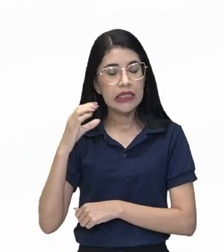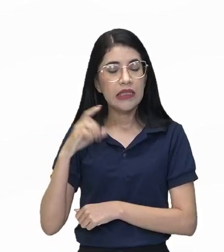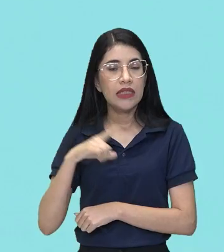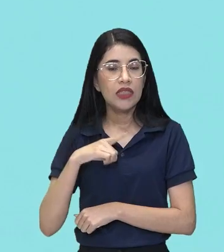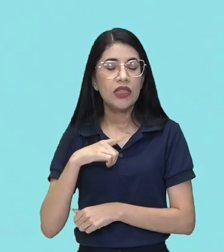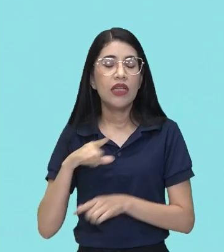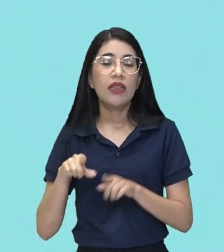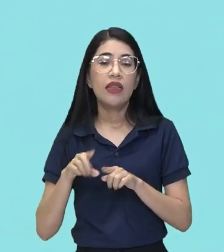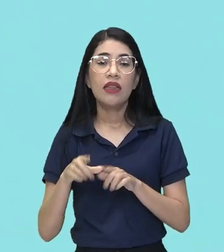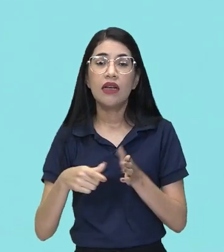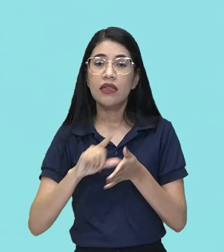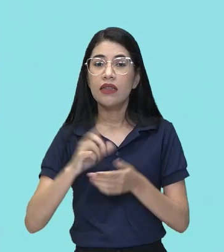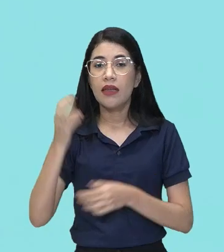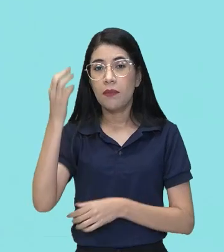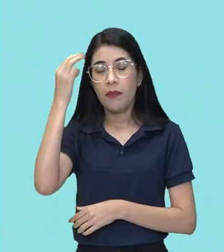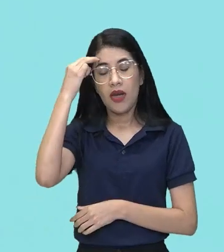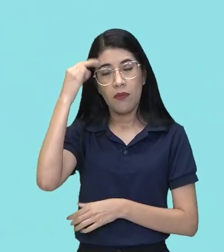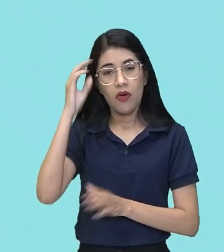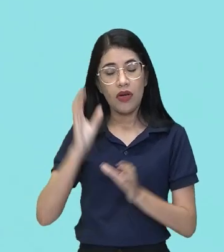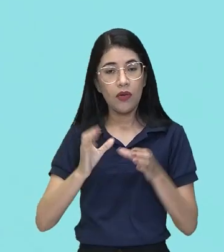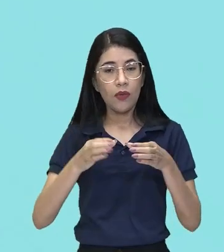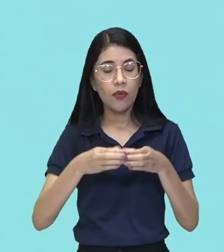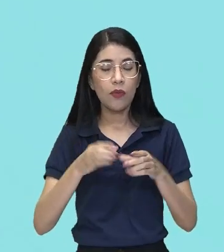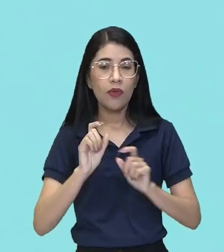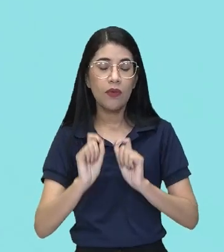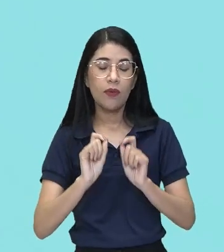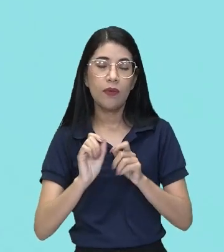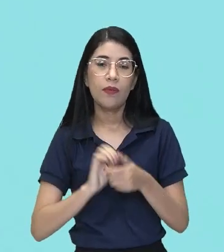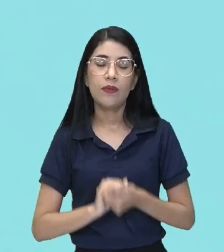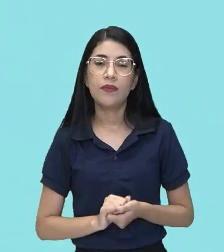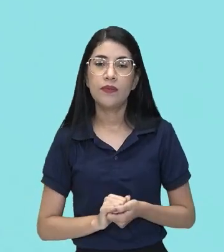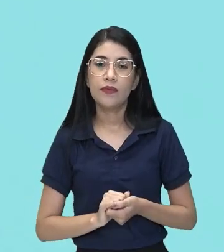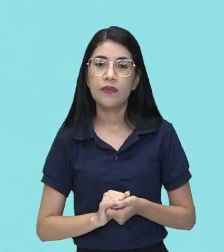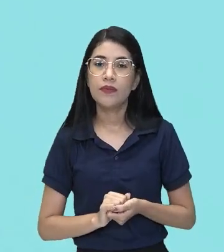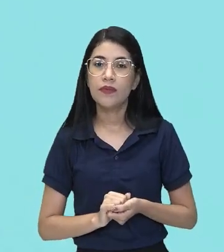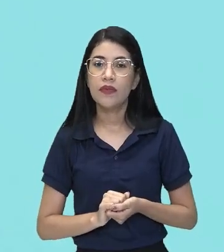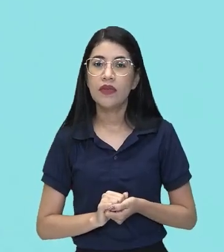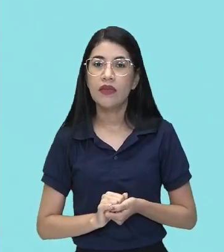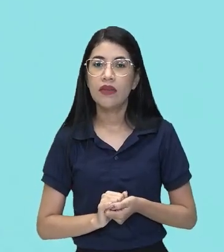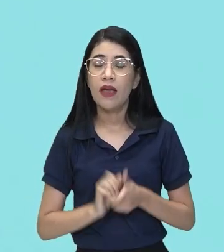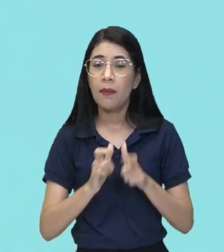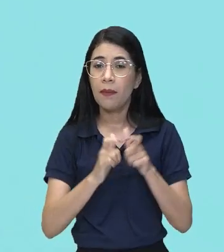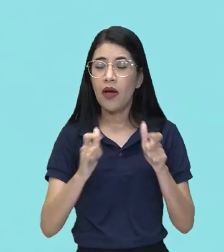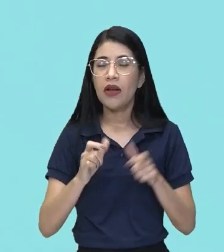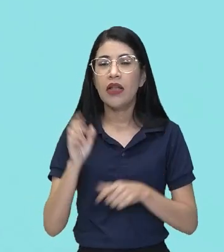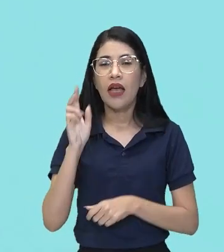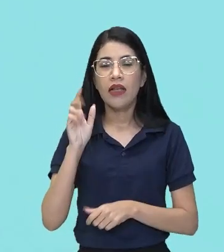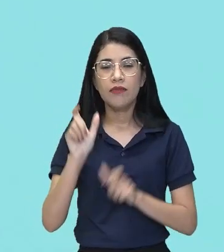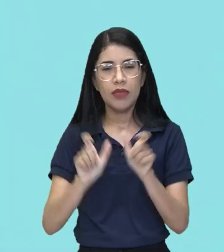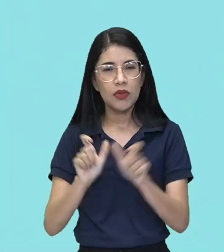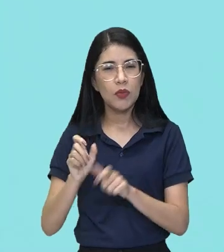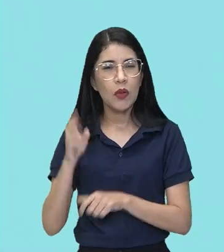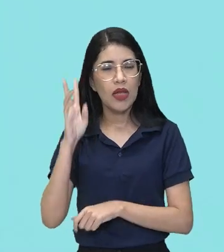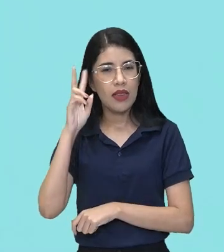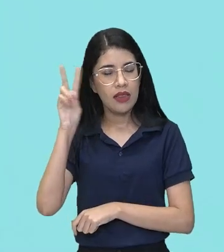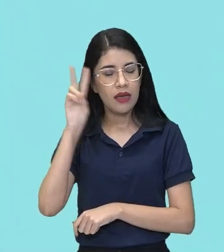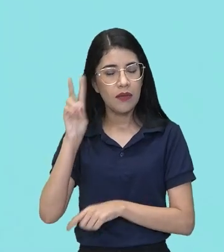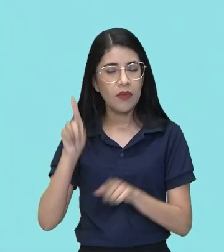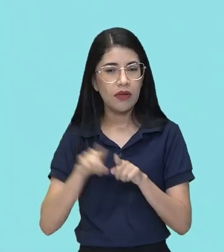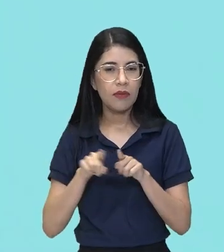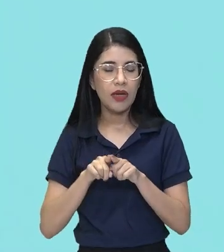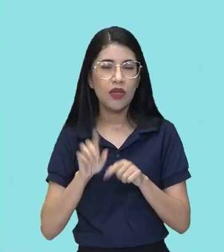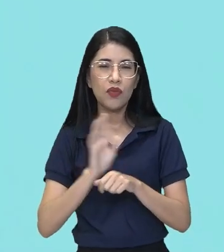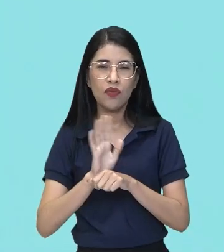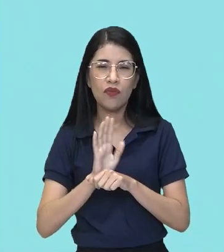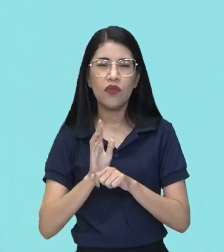uma memória coletiva, que essa memória coletiva, ou seja, aquilo que muitas pessoas lembram, como a gente viu ainda há pouco no vídeo,